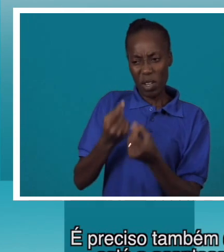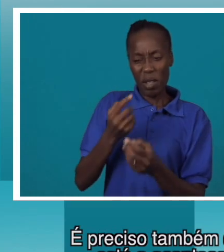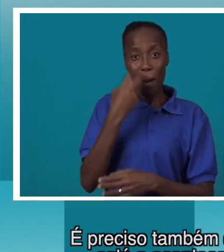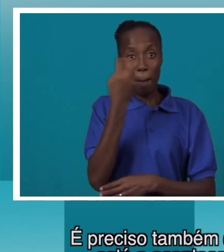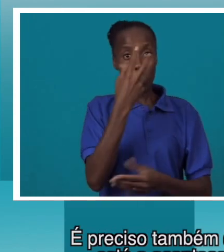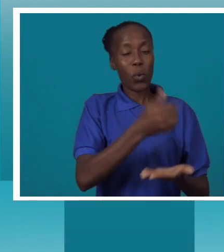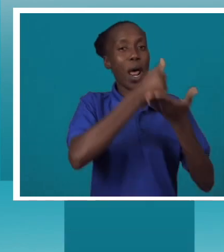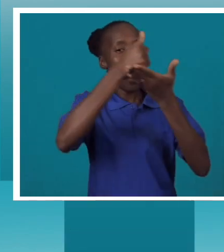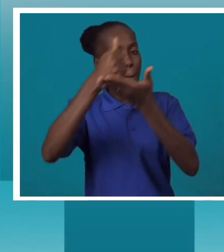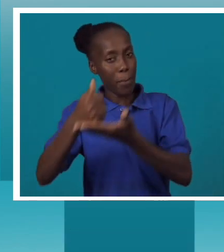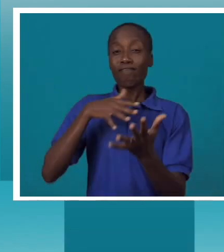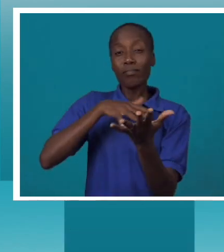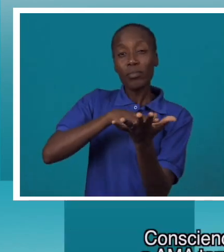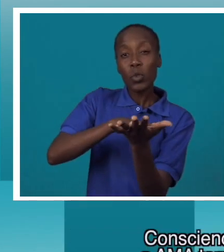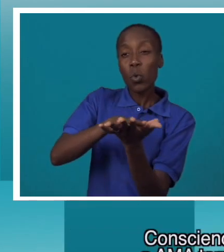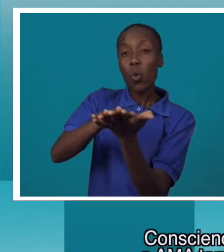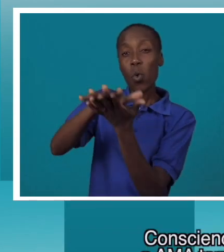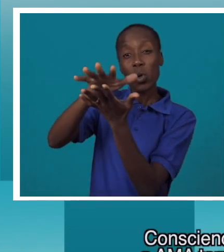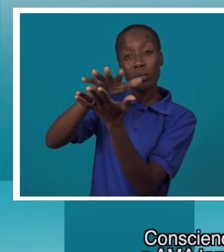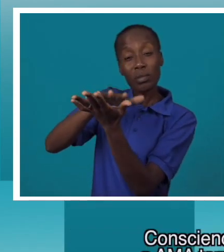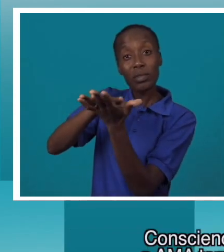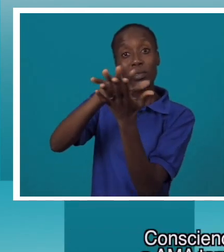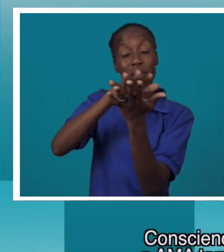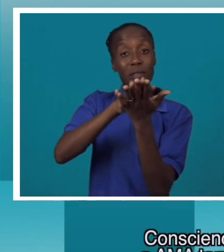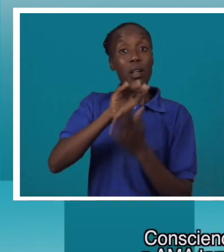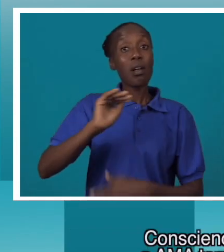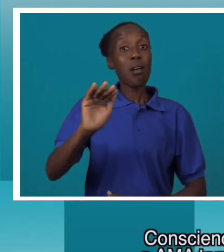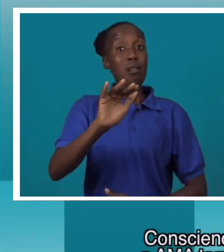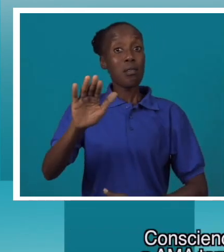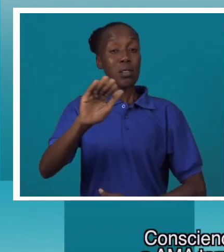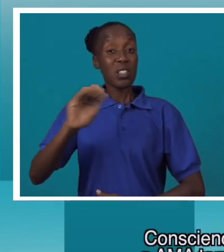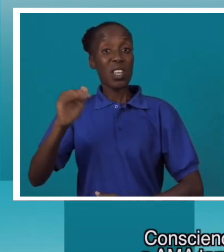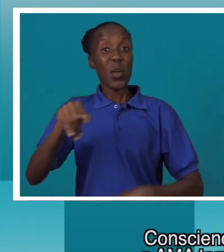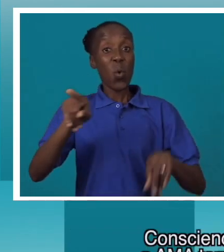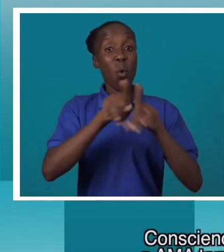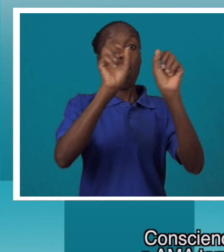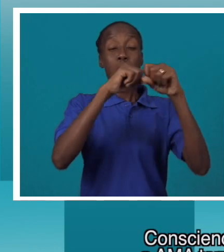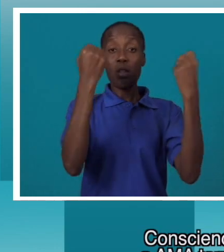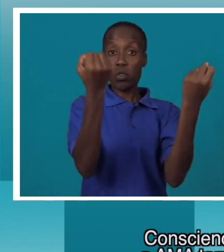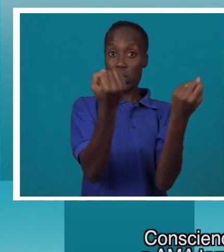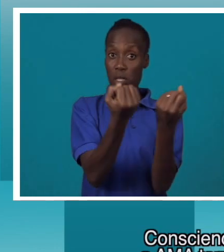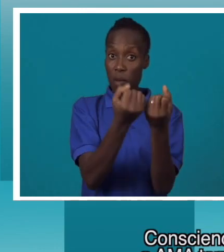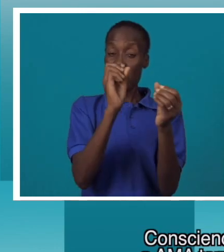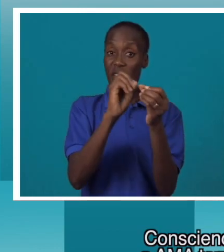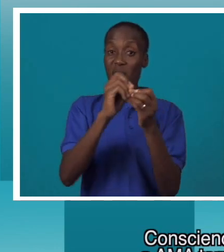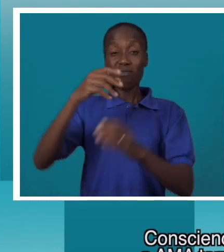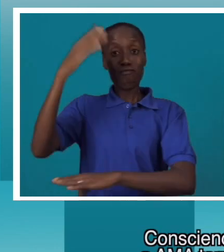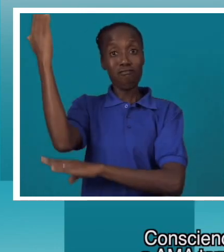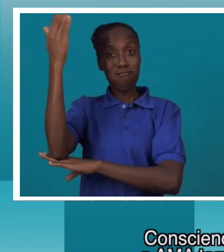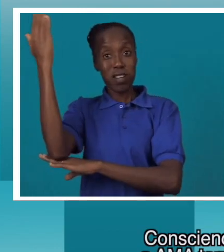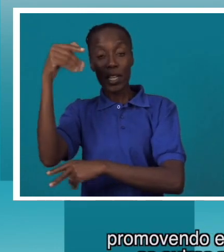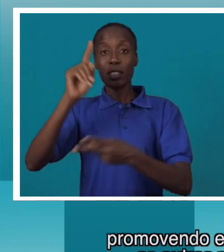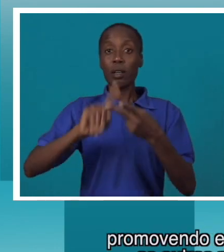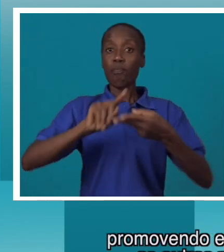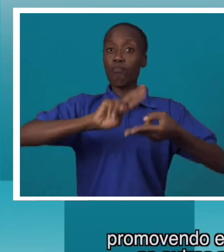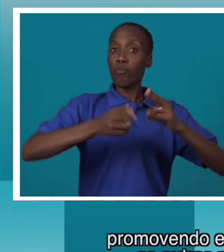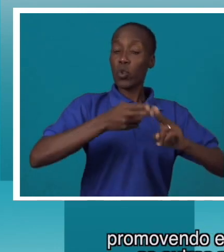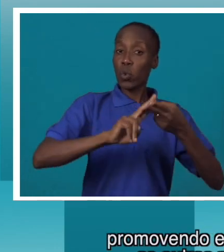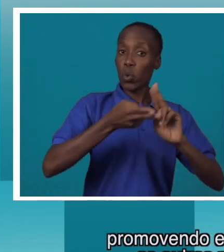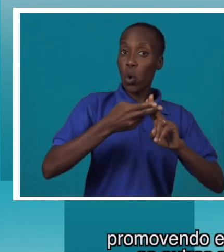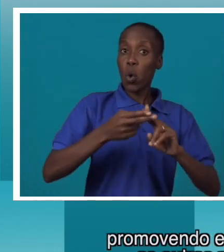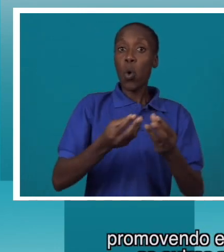buscar apoio. Consencializar-se a sociedade conforme a AMA tem feito promovendo palestras promovendo